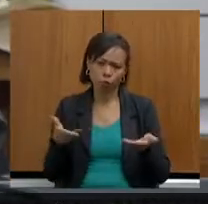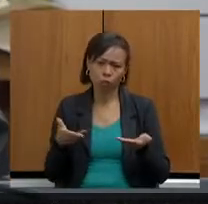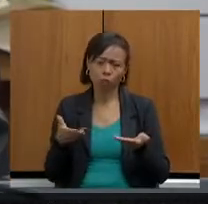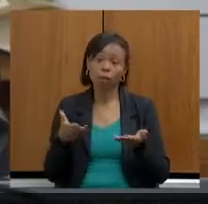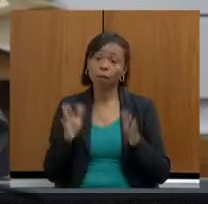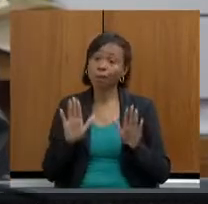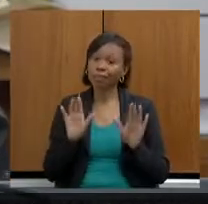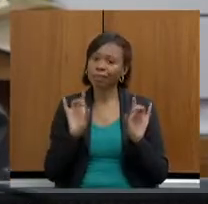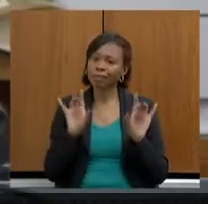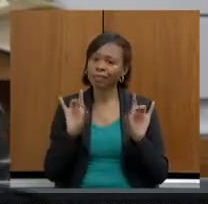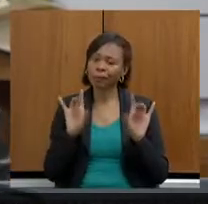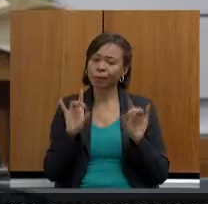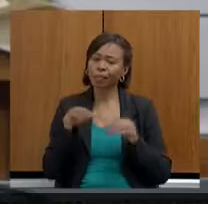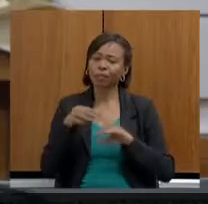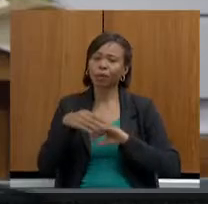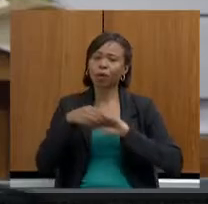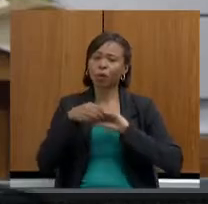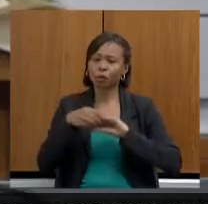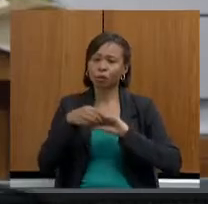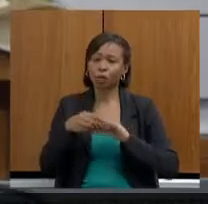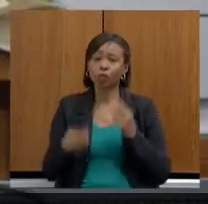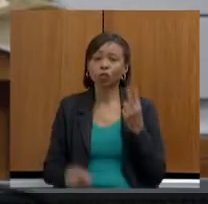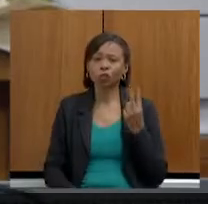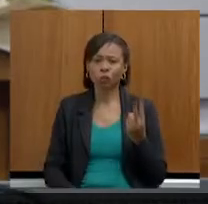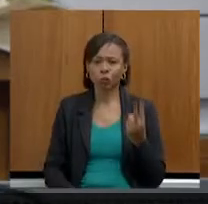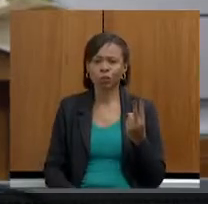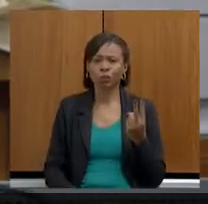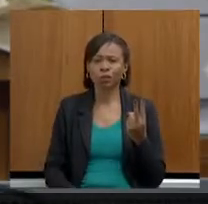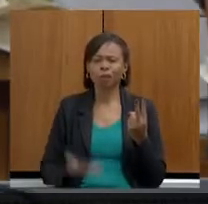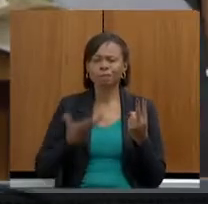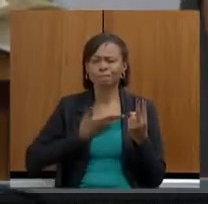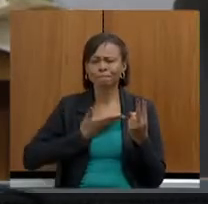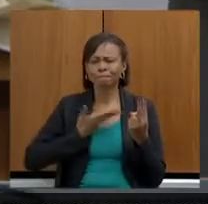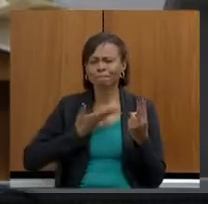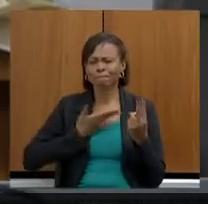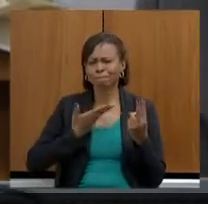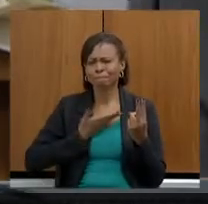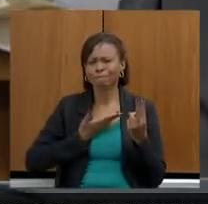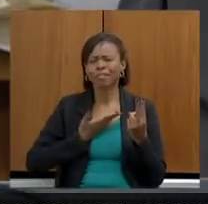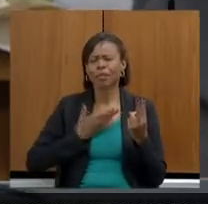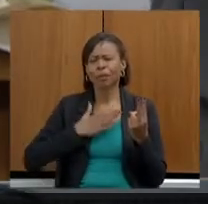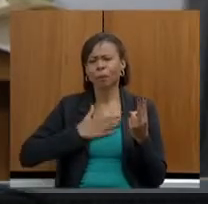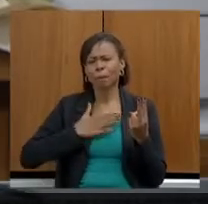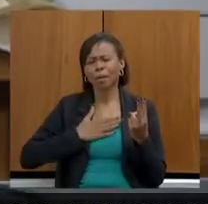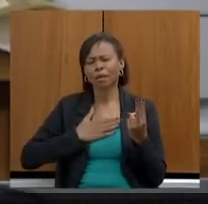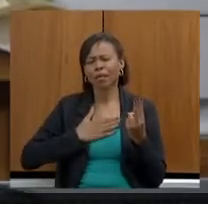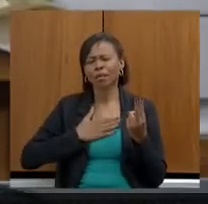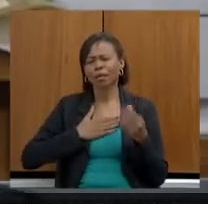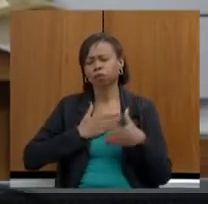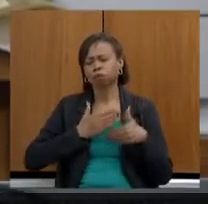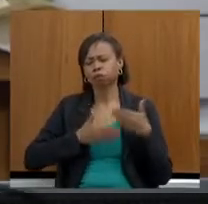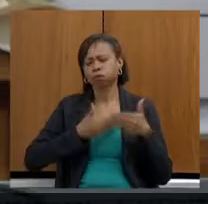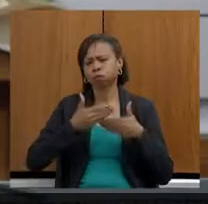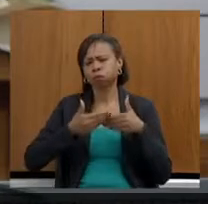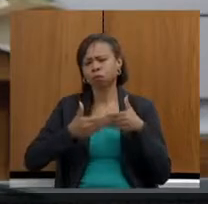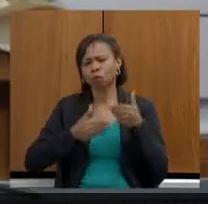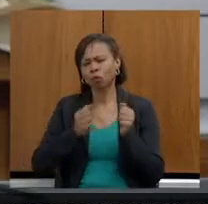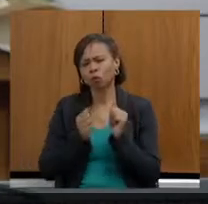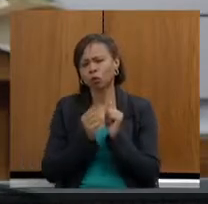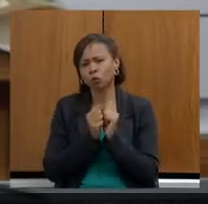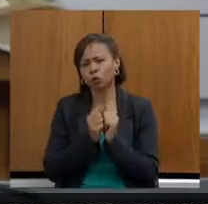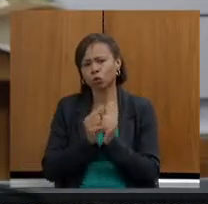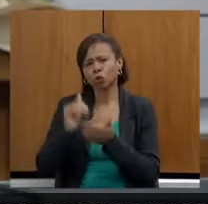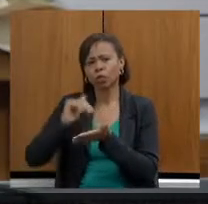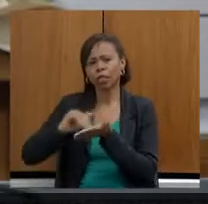especial cumprimentar dois grandes parceiros que eu tenho no meu na minha caminhada junto com